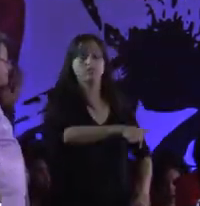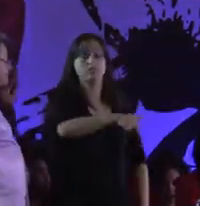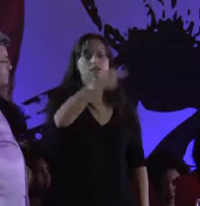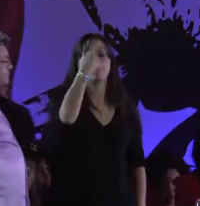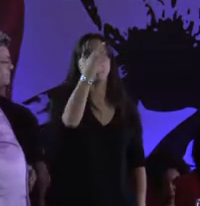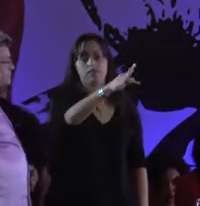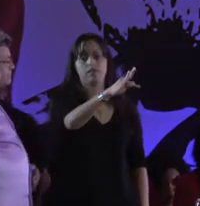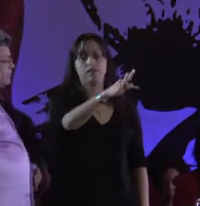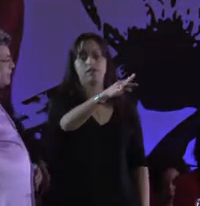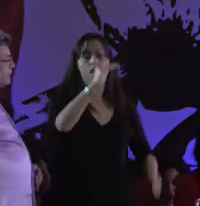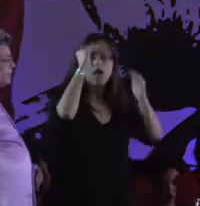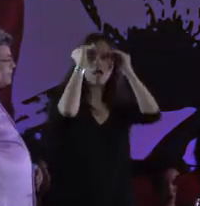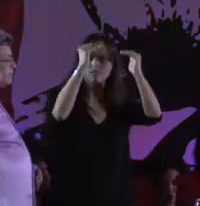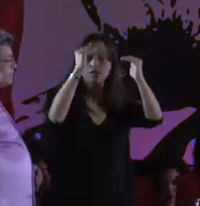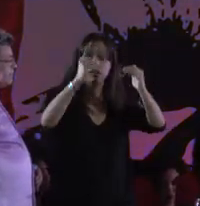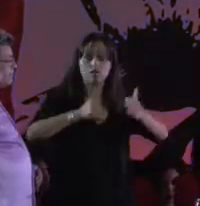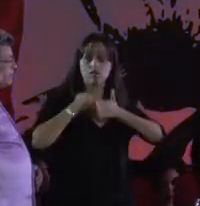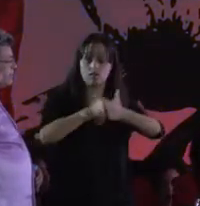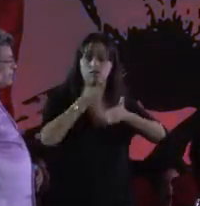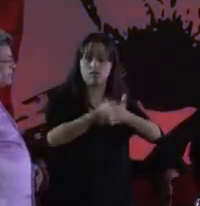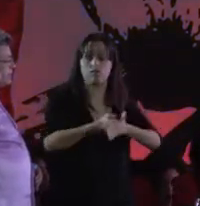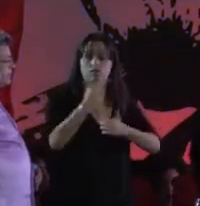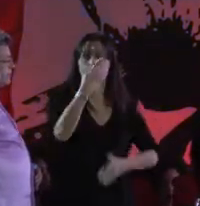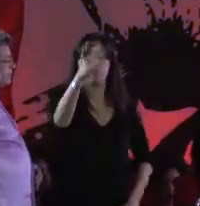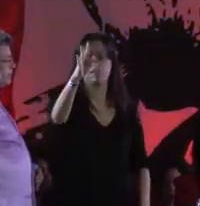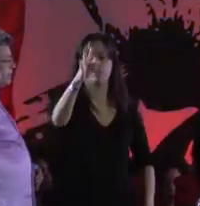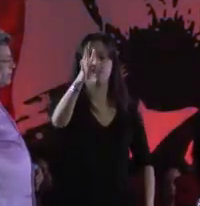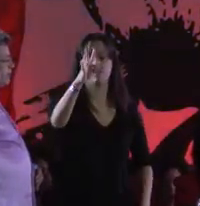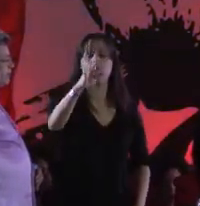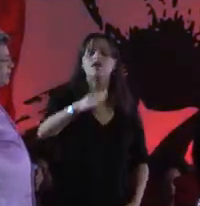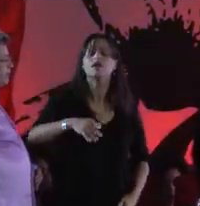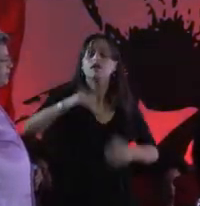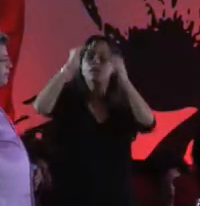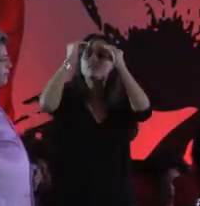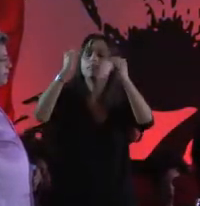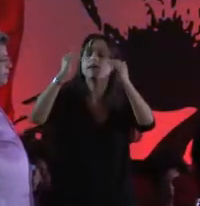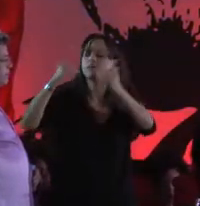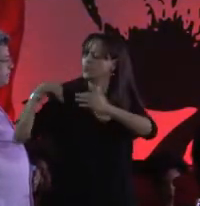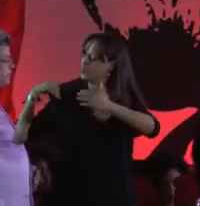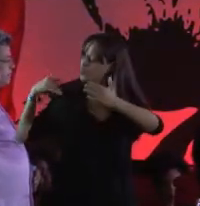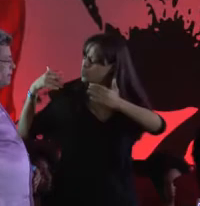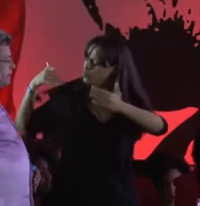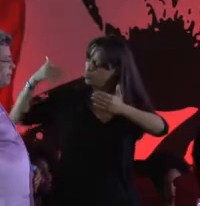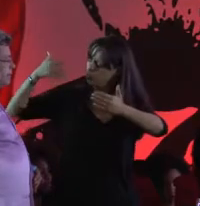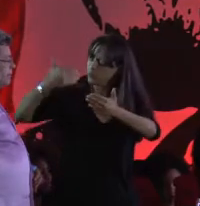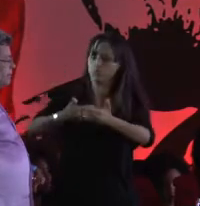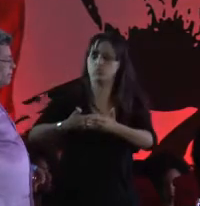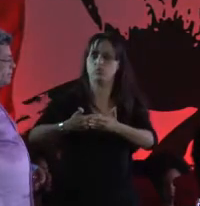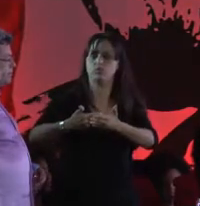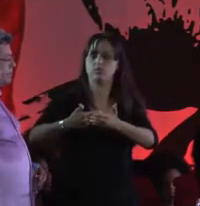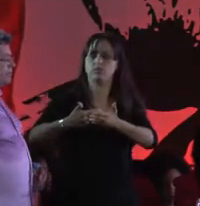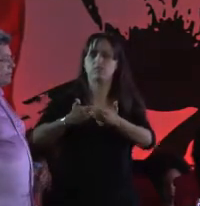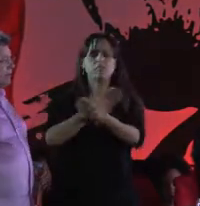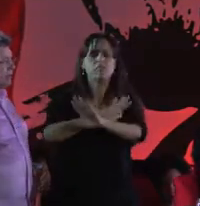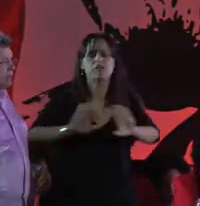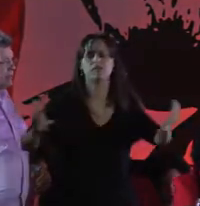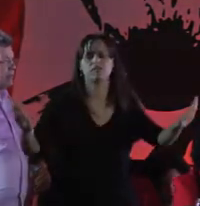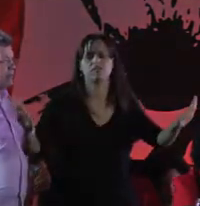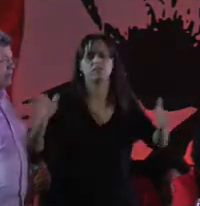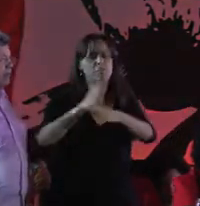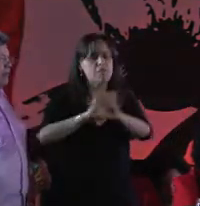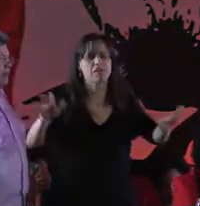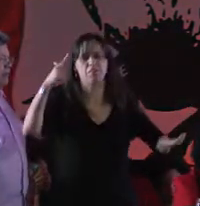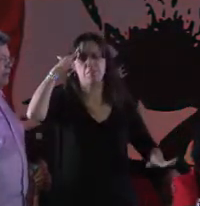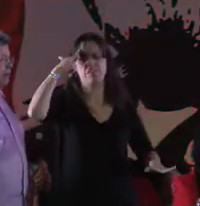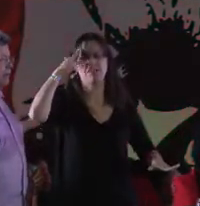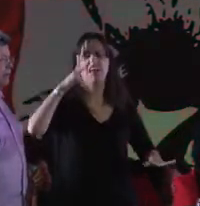sua militância, respeitem a sua origem, respeitem a sua trajetória e parem de achar que vão